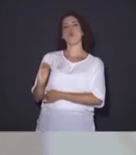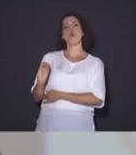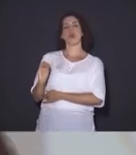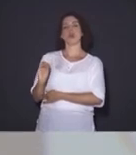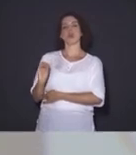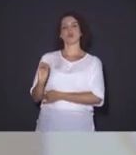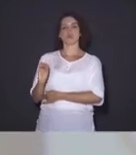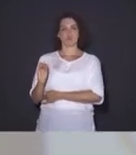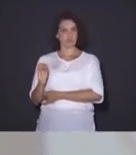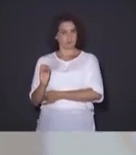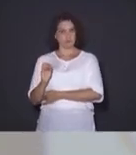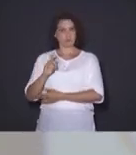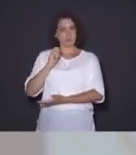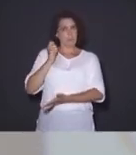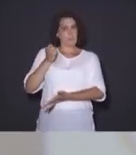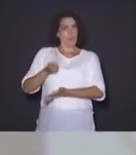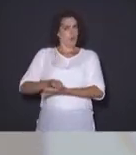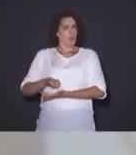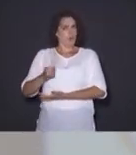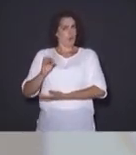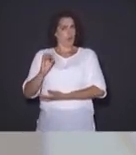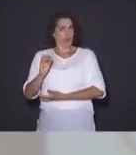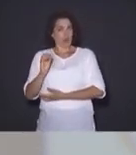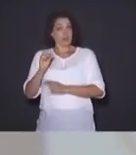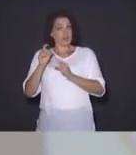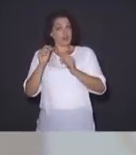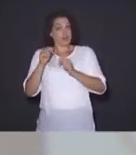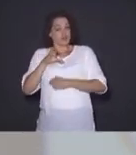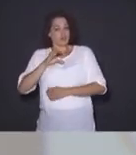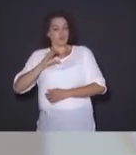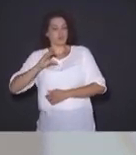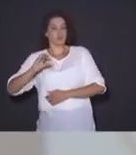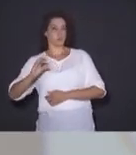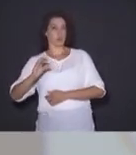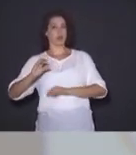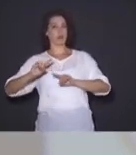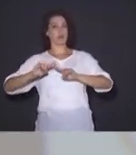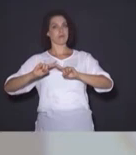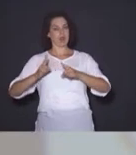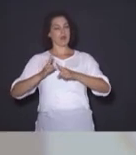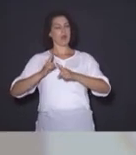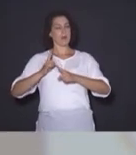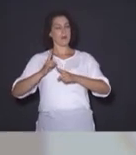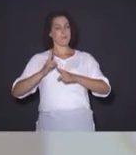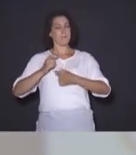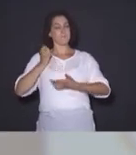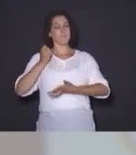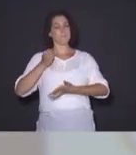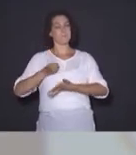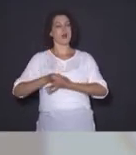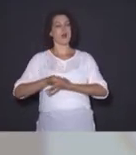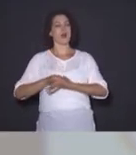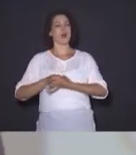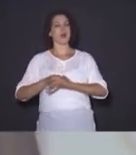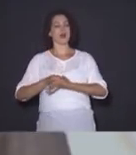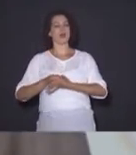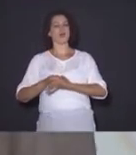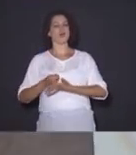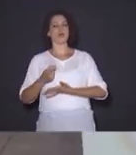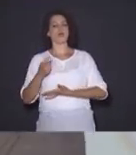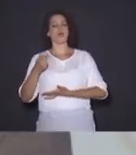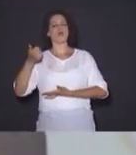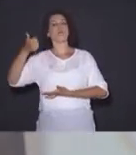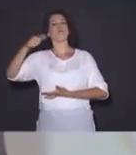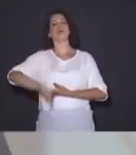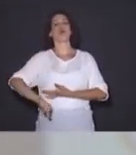não estão pagando nada em espécie mas estão pagando com algo que é um dos maiores valores do contemporâneo